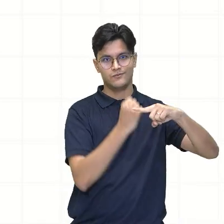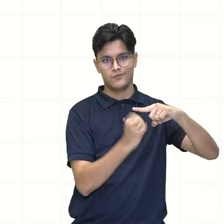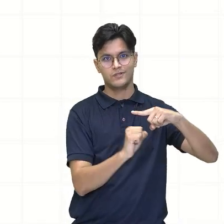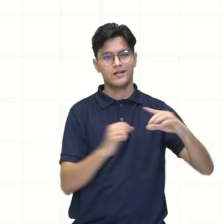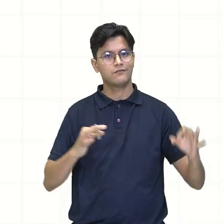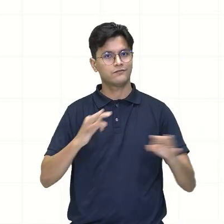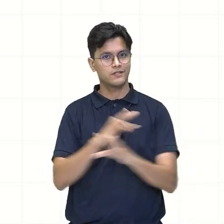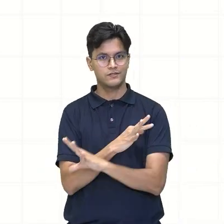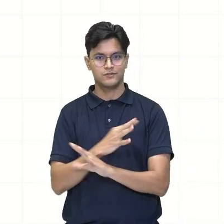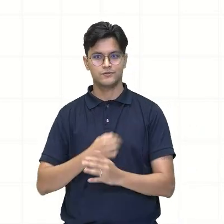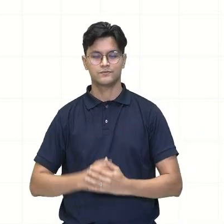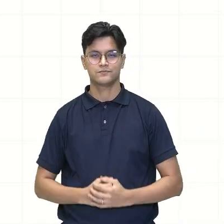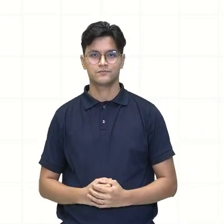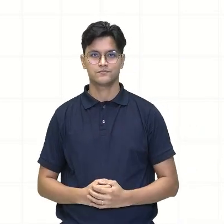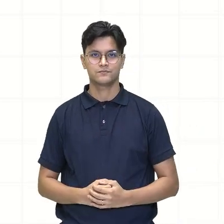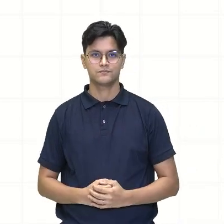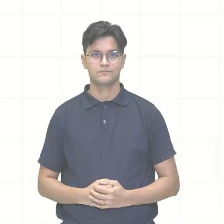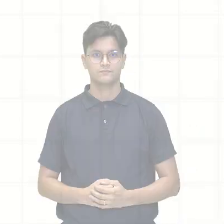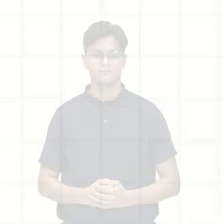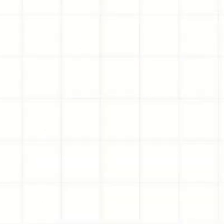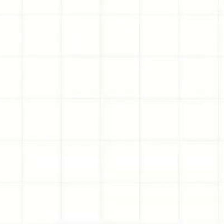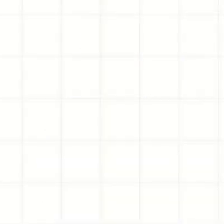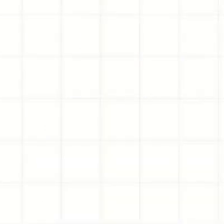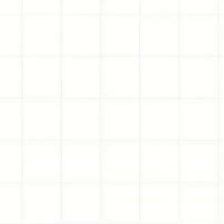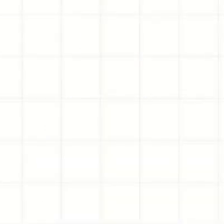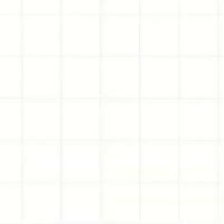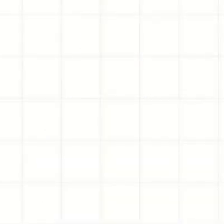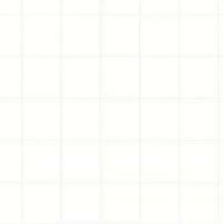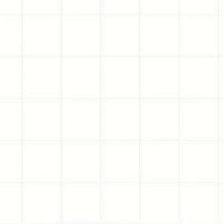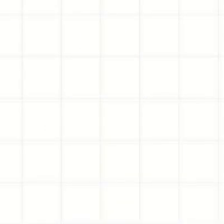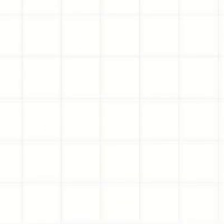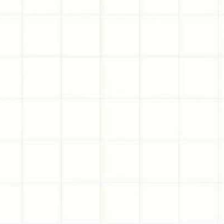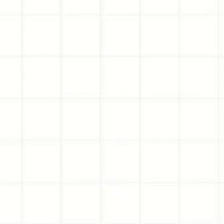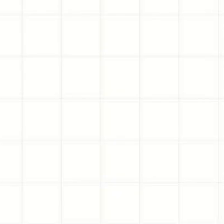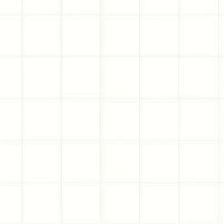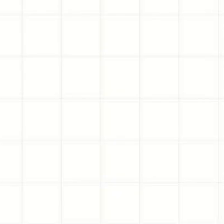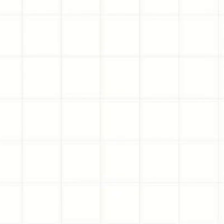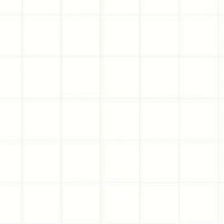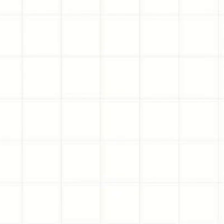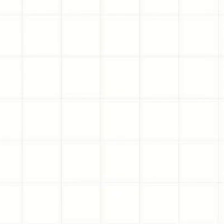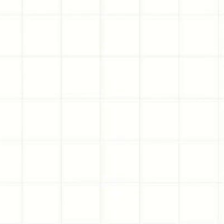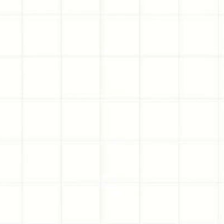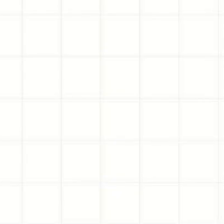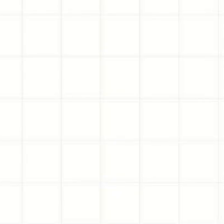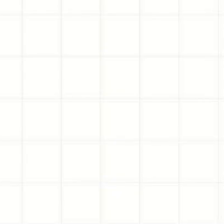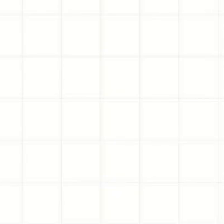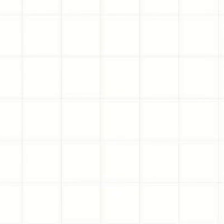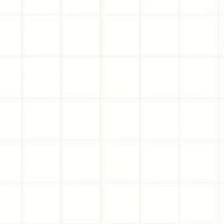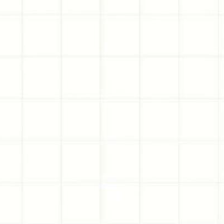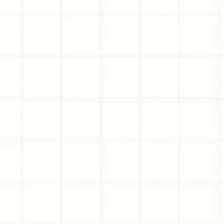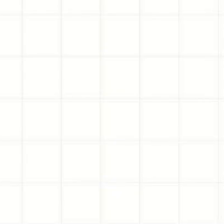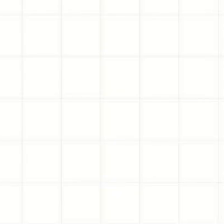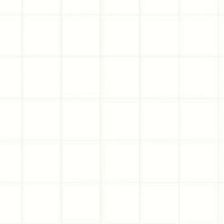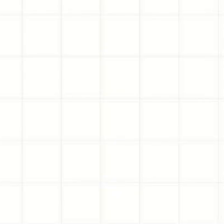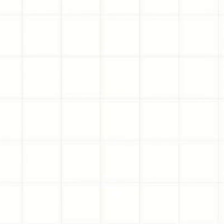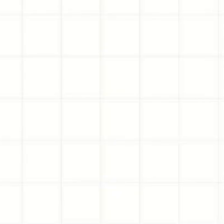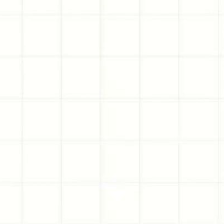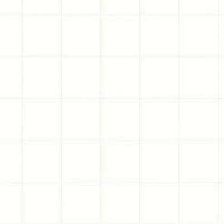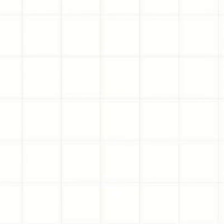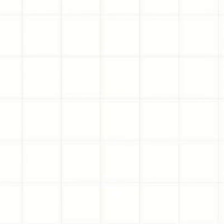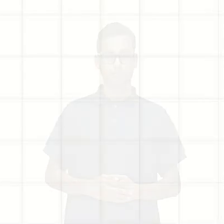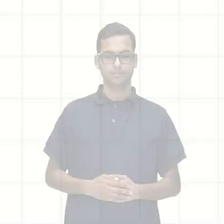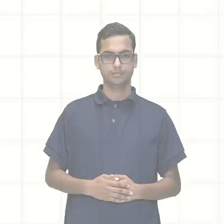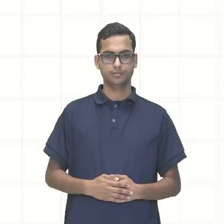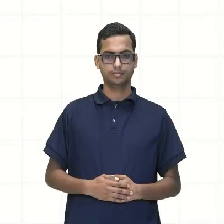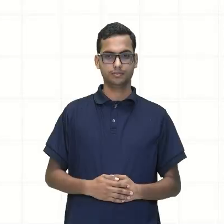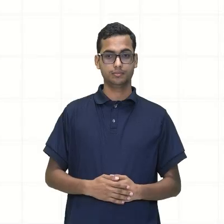a conta, né? 5 sobre 8. Olha só que legal, né? Então, esse exemplo veio só para você confirmar, né, que